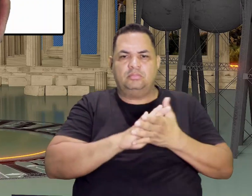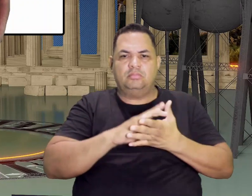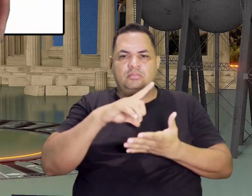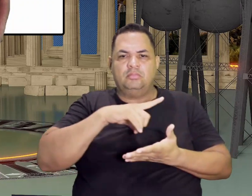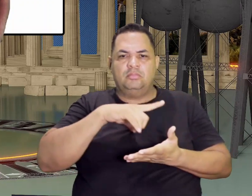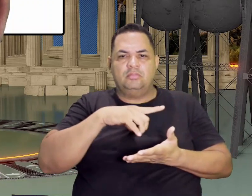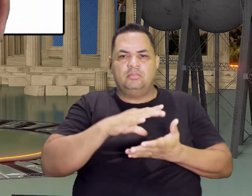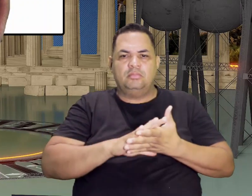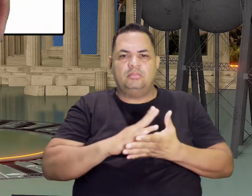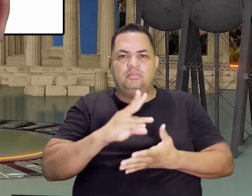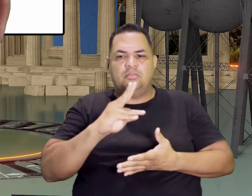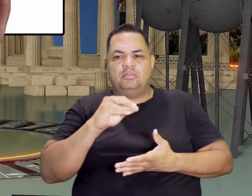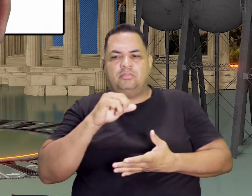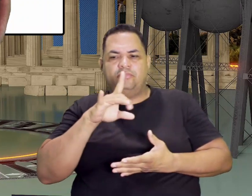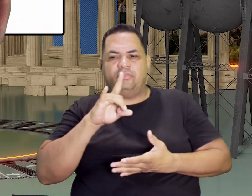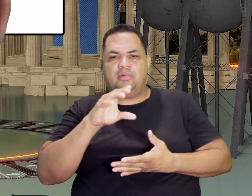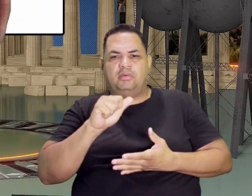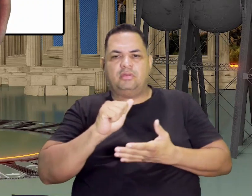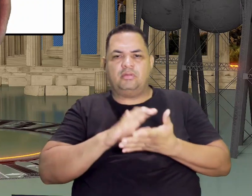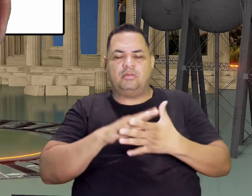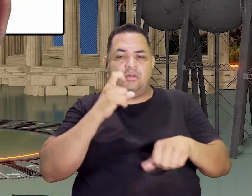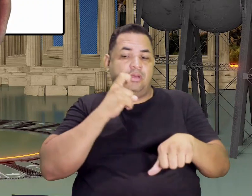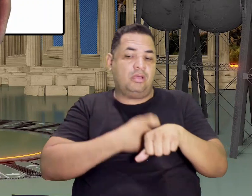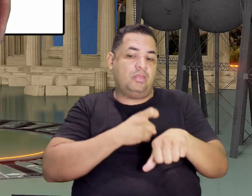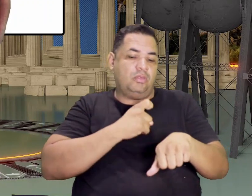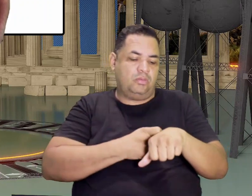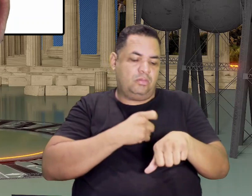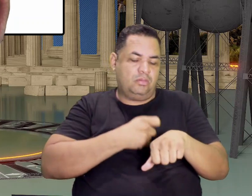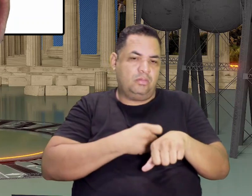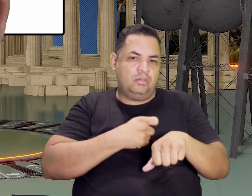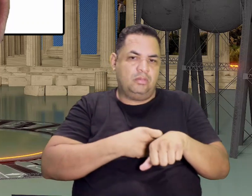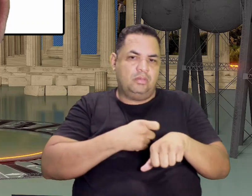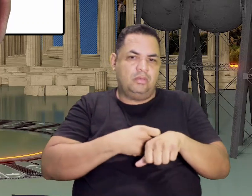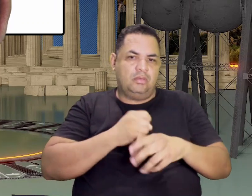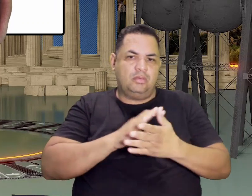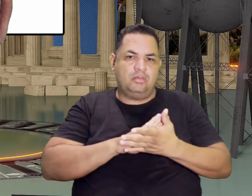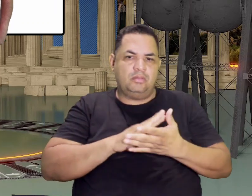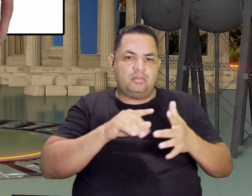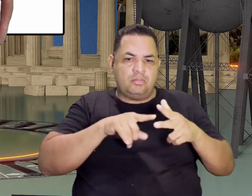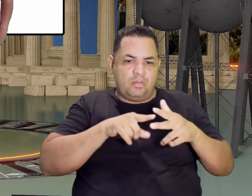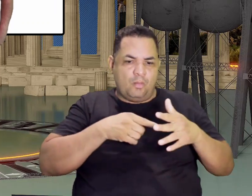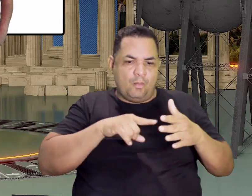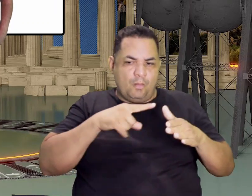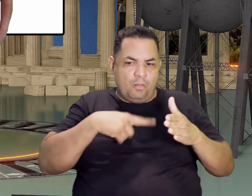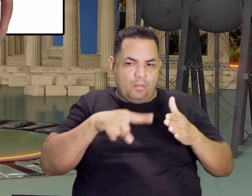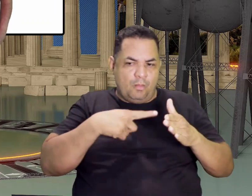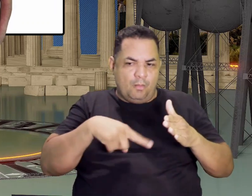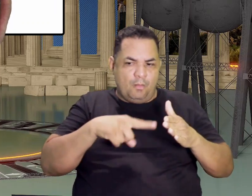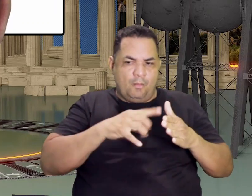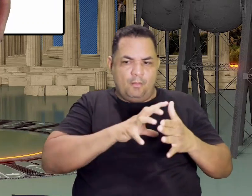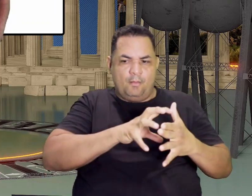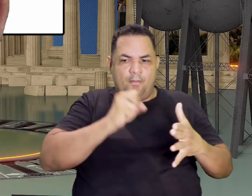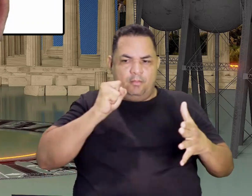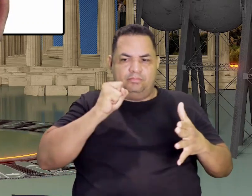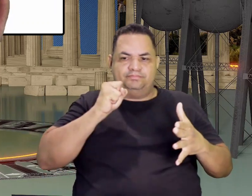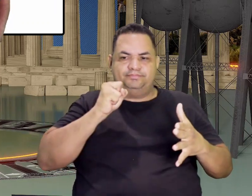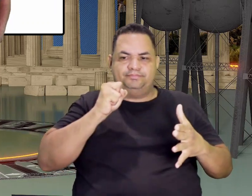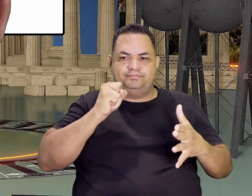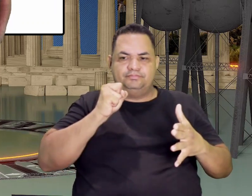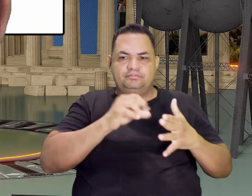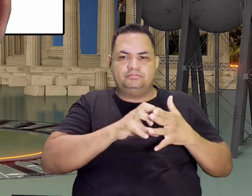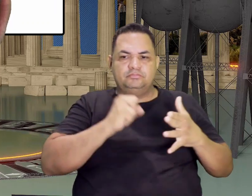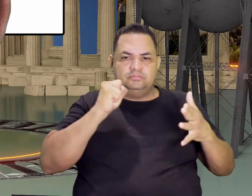a embalagem a vácuo, ou seja, ela é endurecida, ou seja, na máquina, é uma máquina que tira todo aquele ar. É